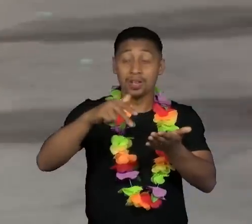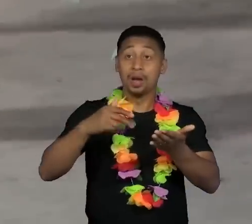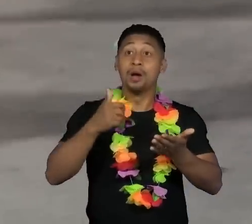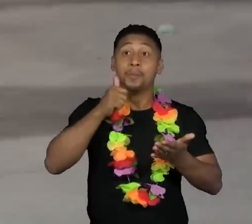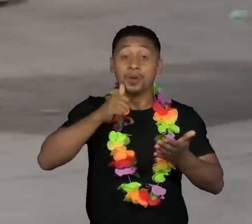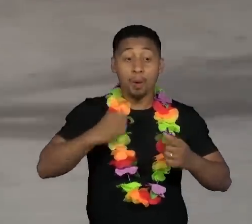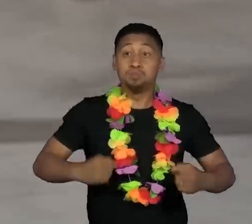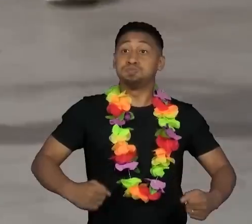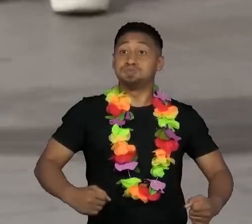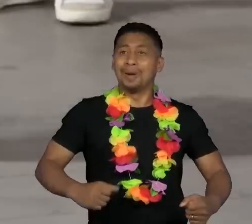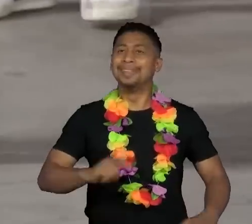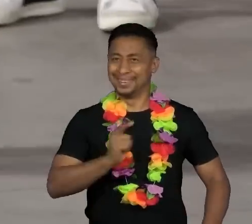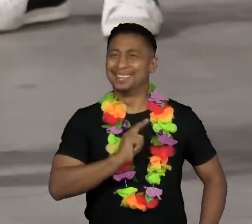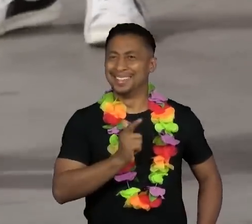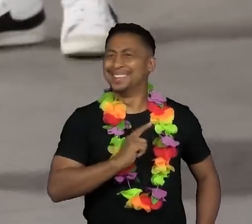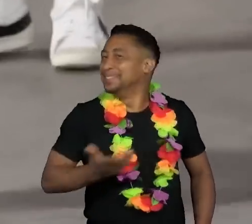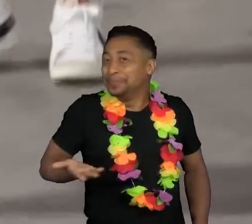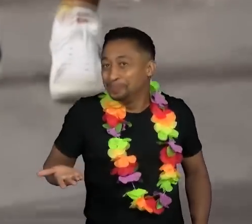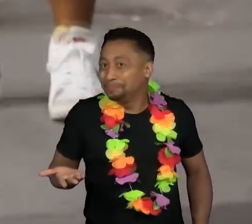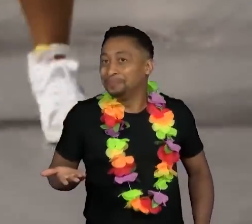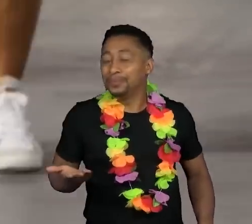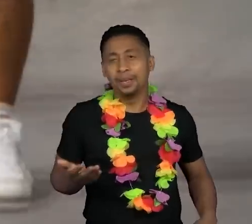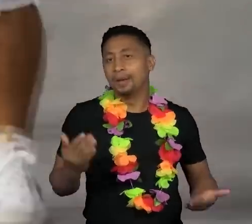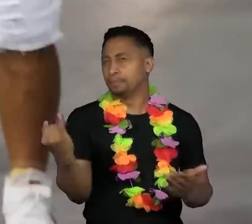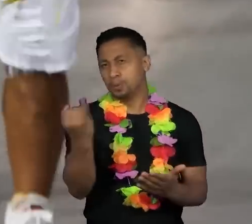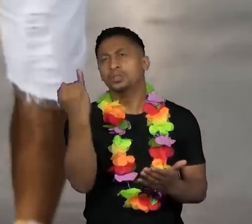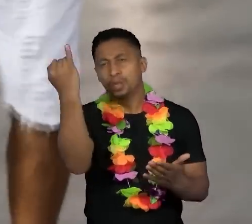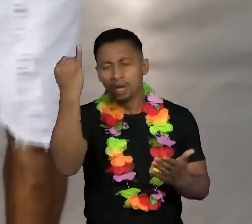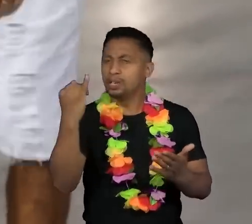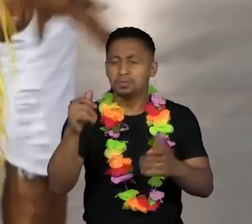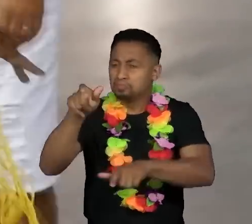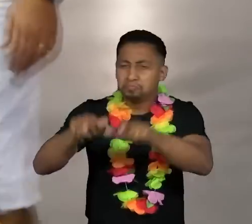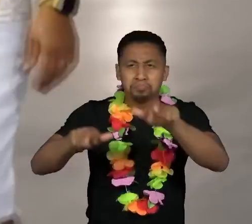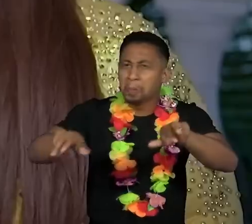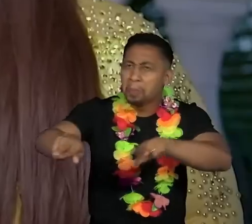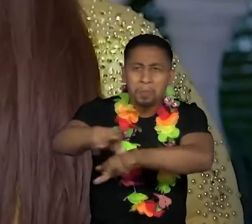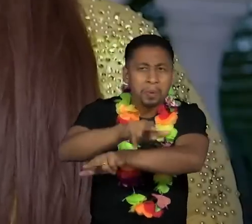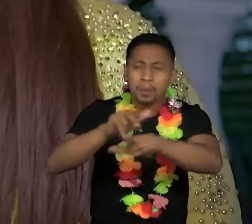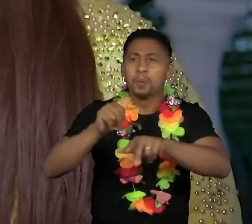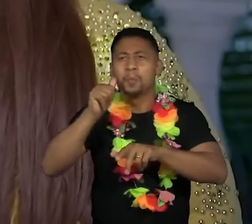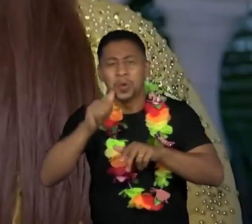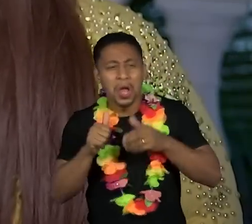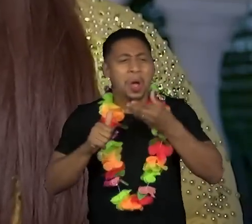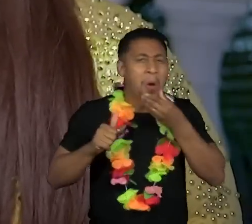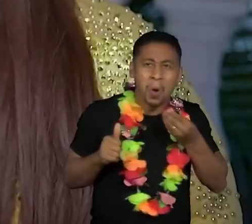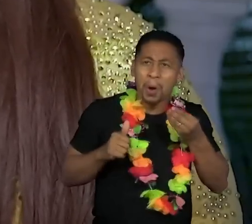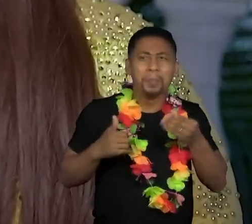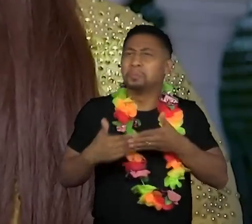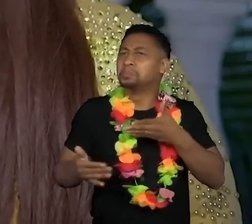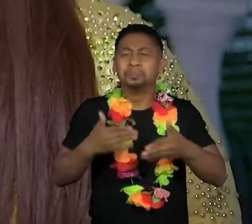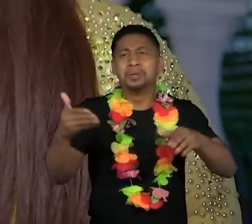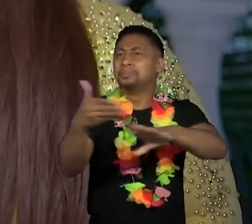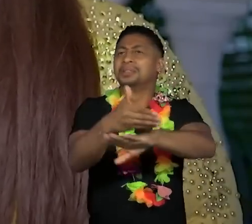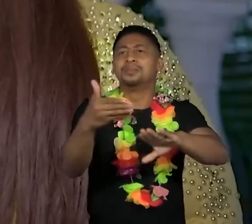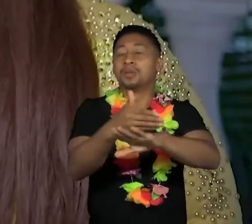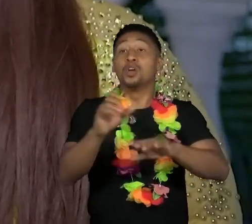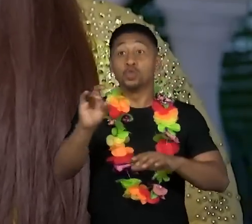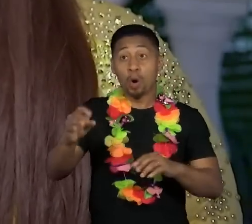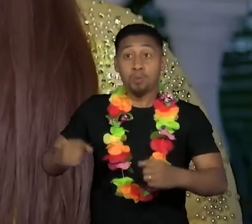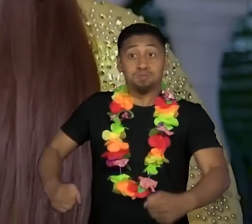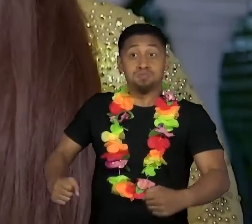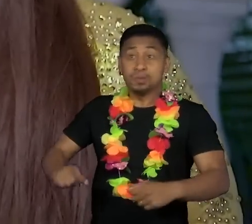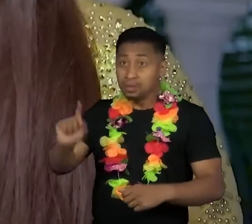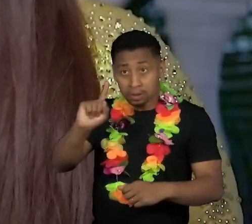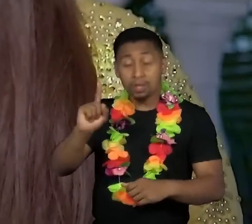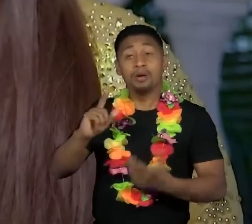que é importantíssimo ter mulheres fora do padrão e homens fora do padrão. E eu nem tô falando só de pessoas gordas, eu tô falando de mulheres